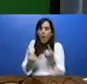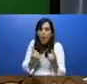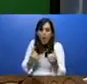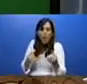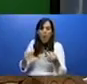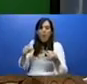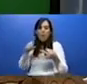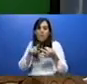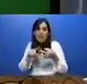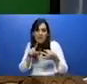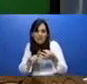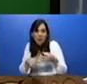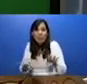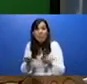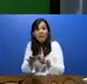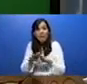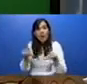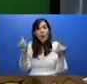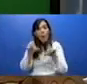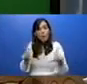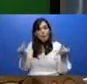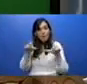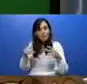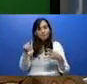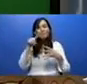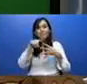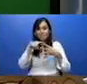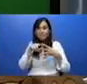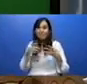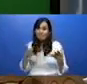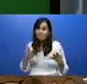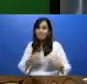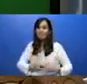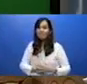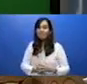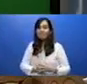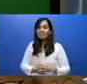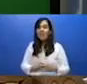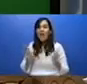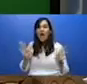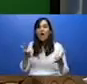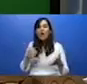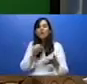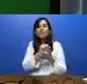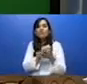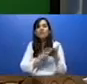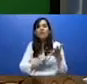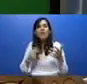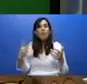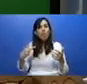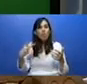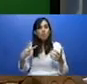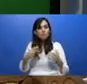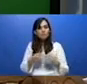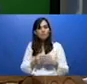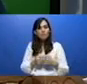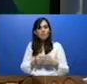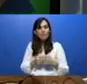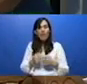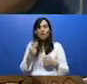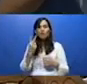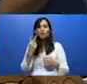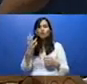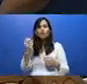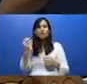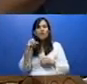computador que ajuda muito. Agora, exercício 2. Há quase 200 anos, o